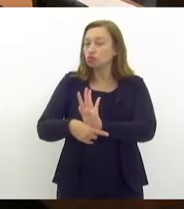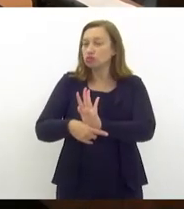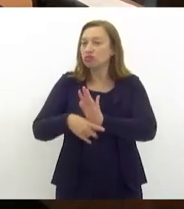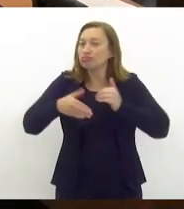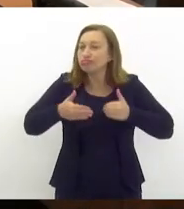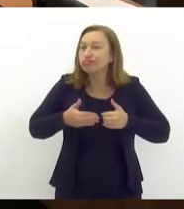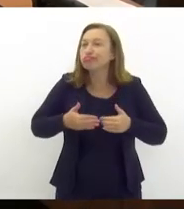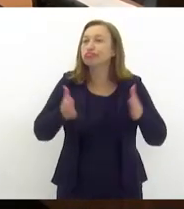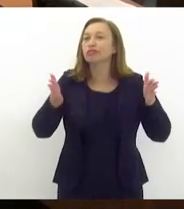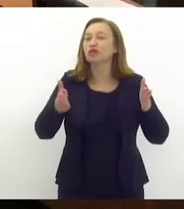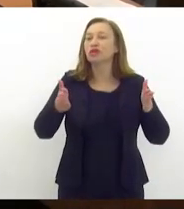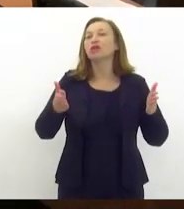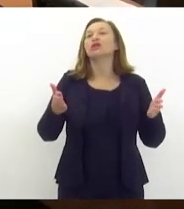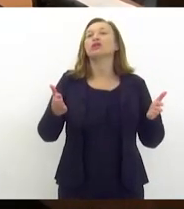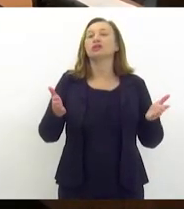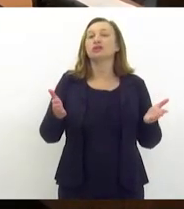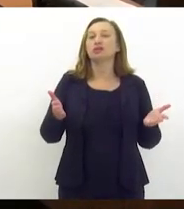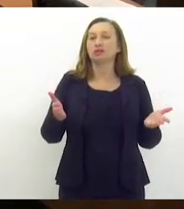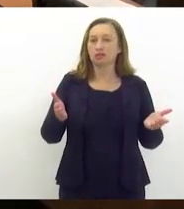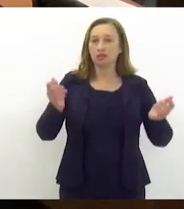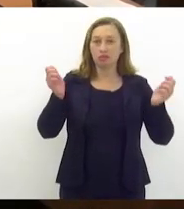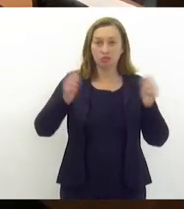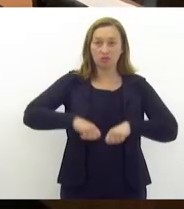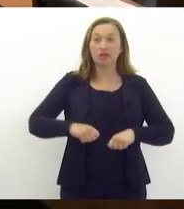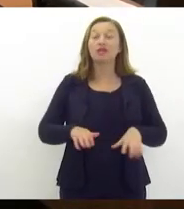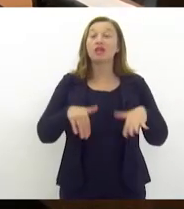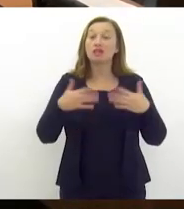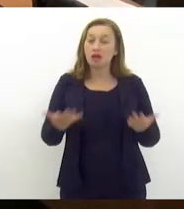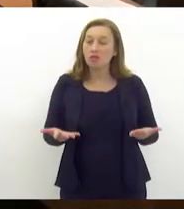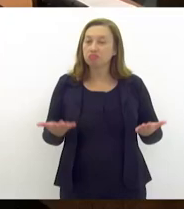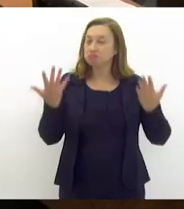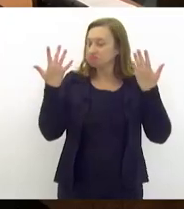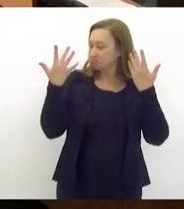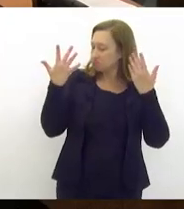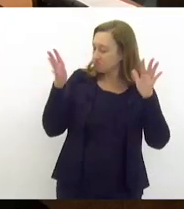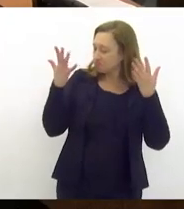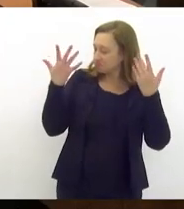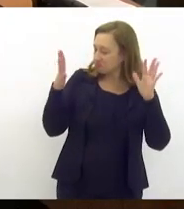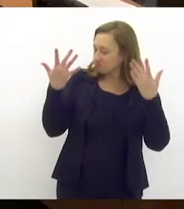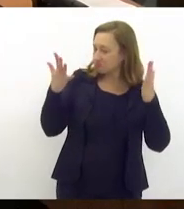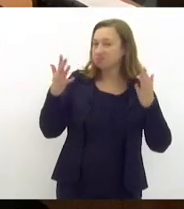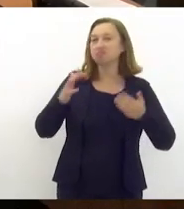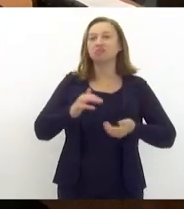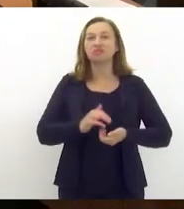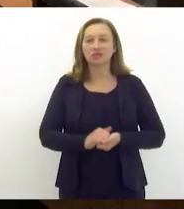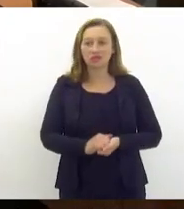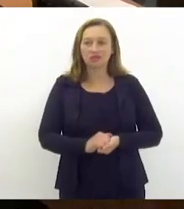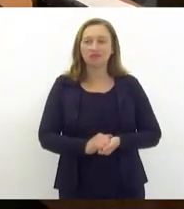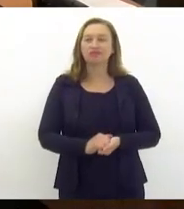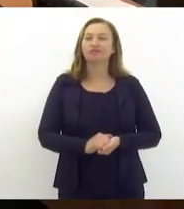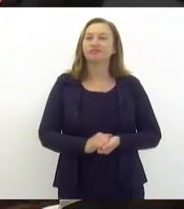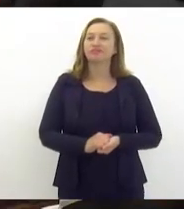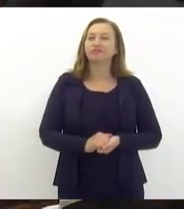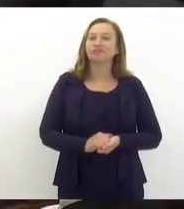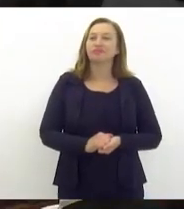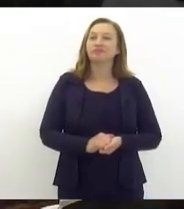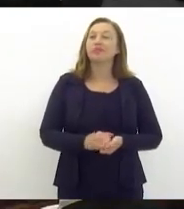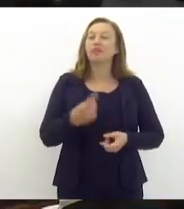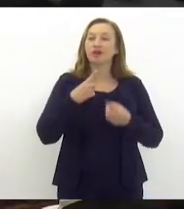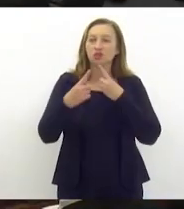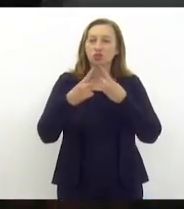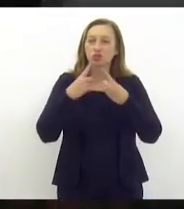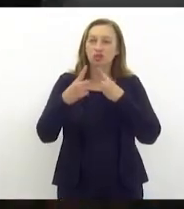abrir essas portas e janelas. Portanto, Vossa Excelência está simplesmente de parabéns. Para